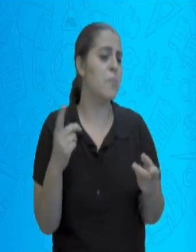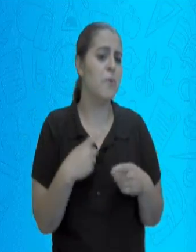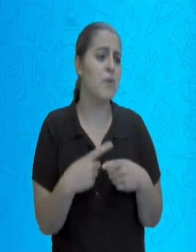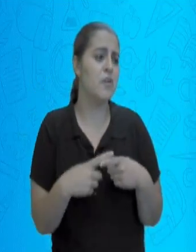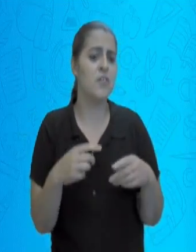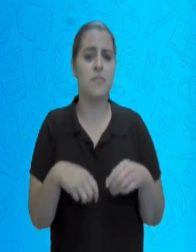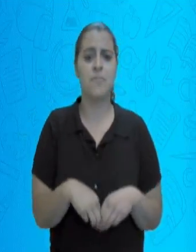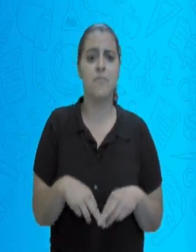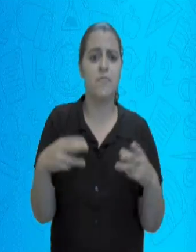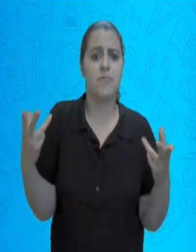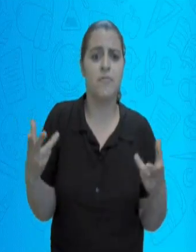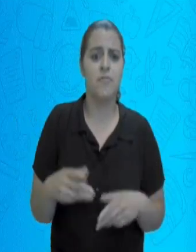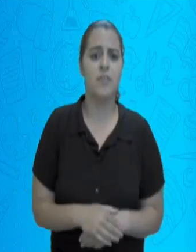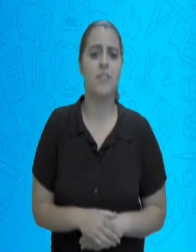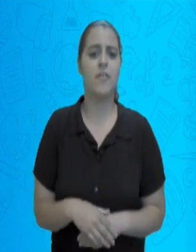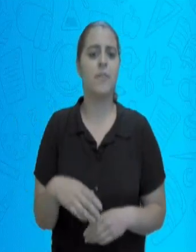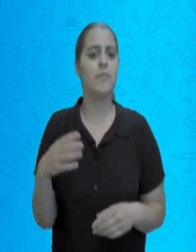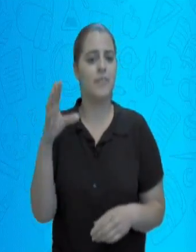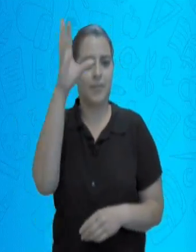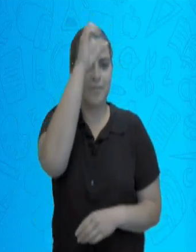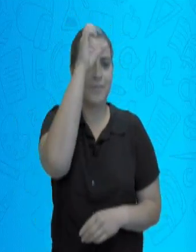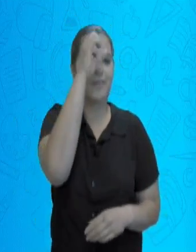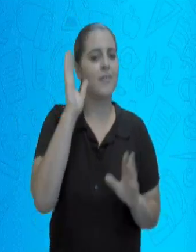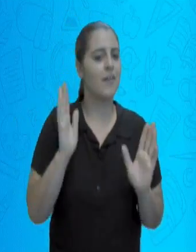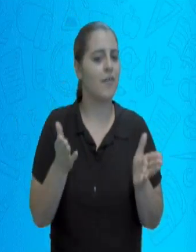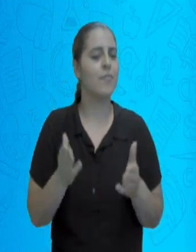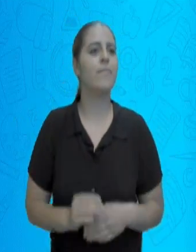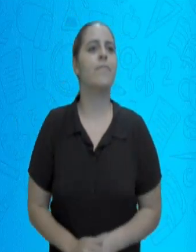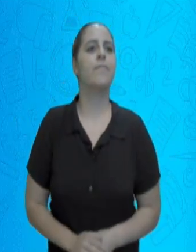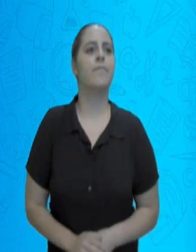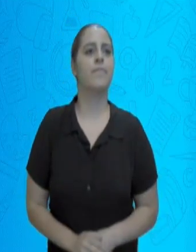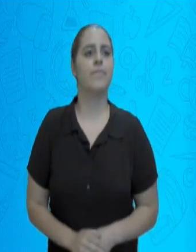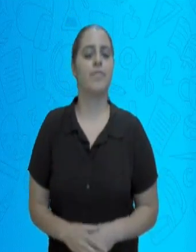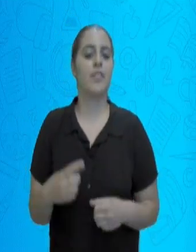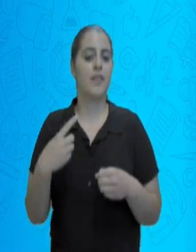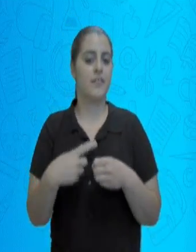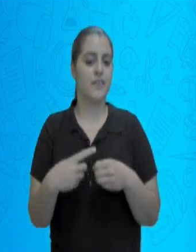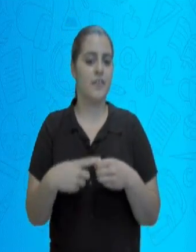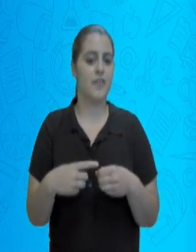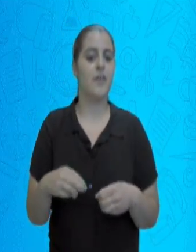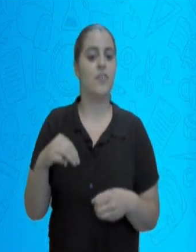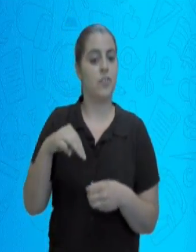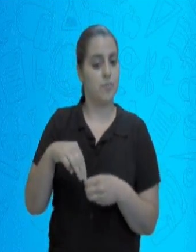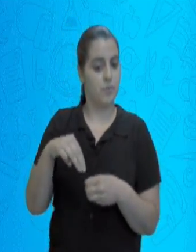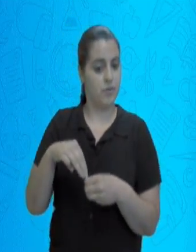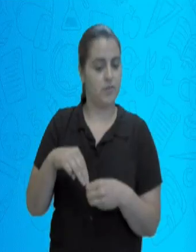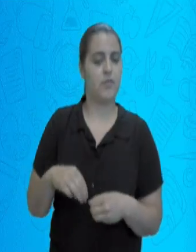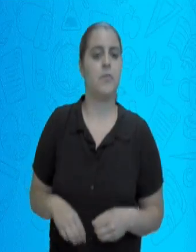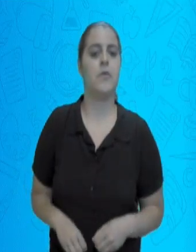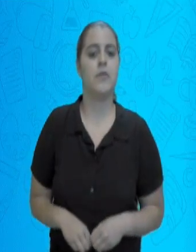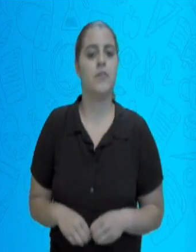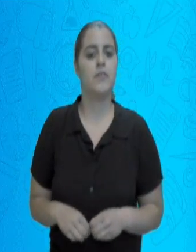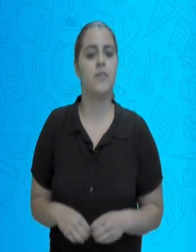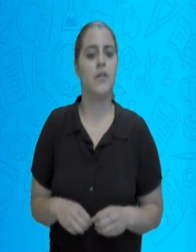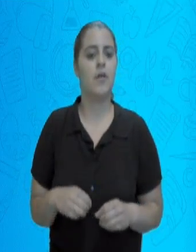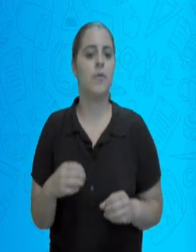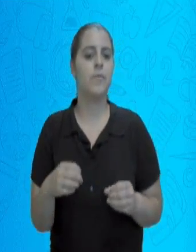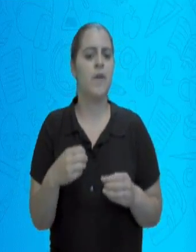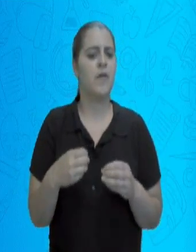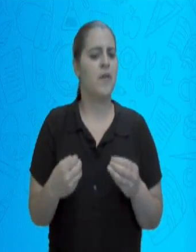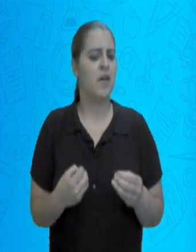são diferentes? Vamos aprender na nossa aula de hoje. Cidade e municípios são